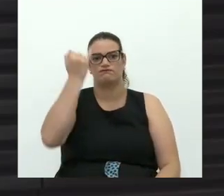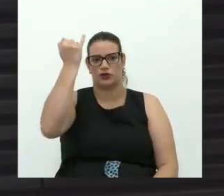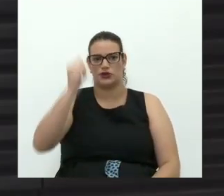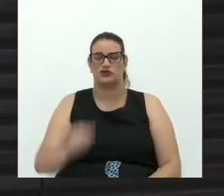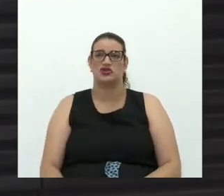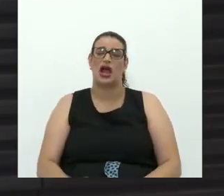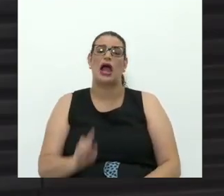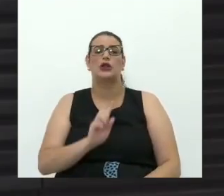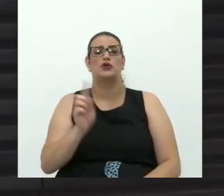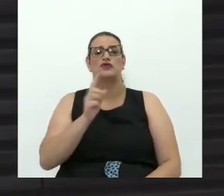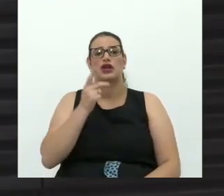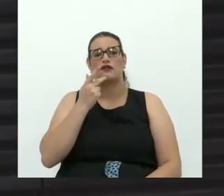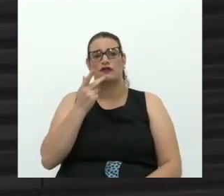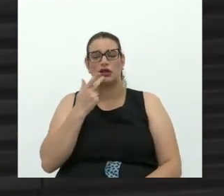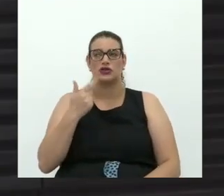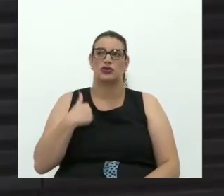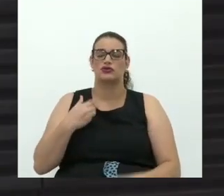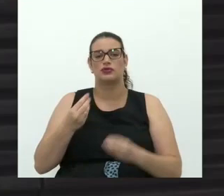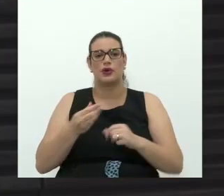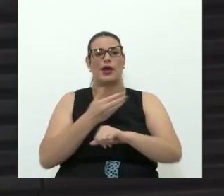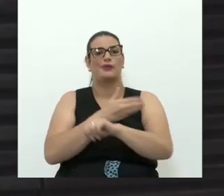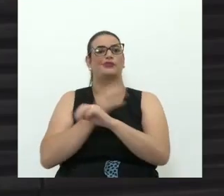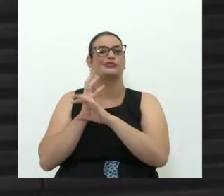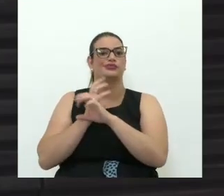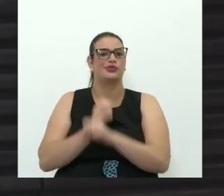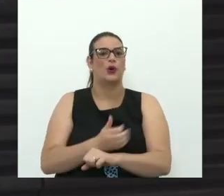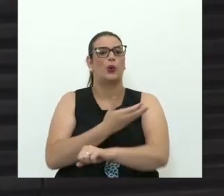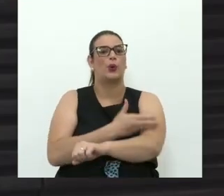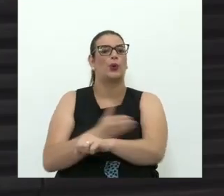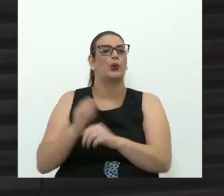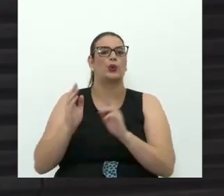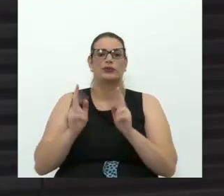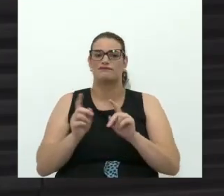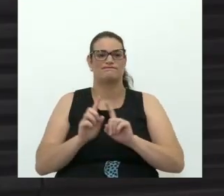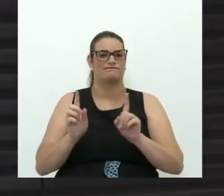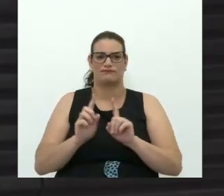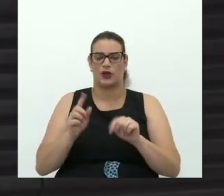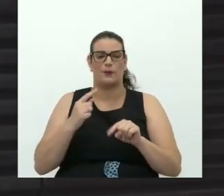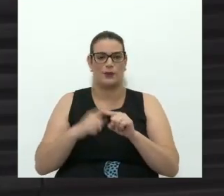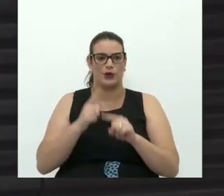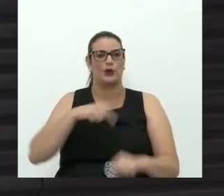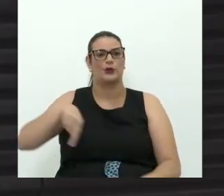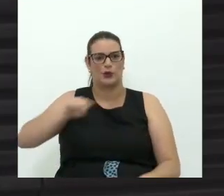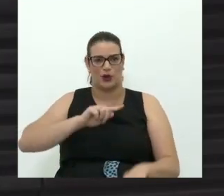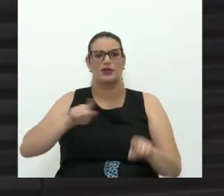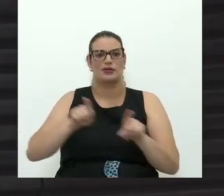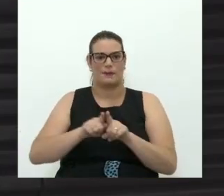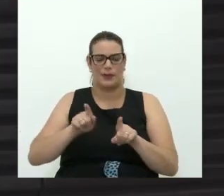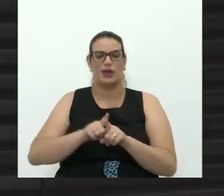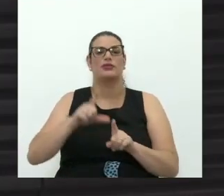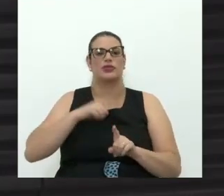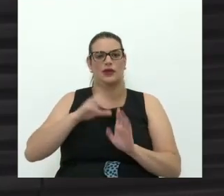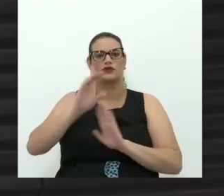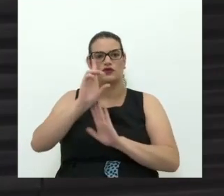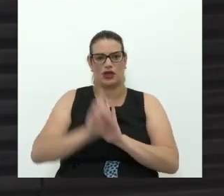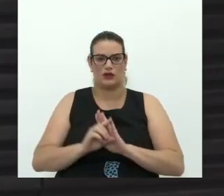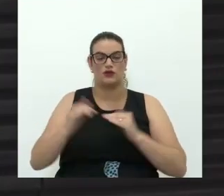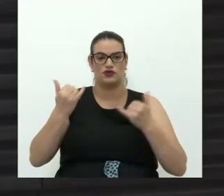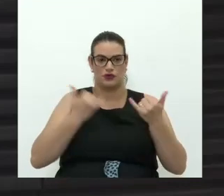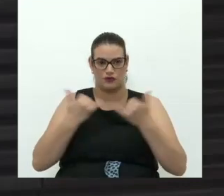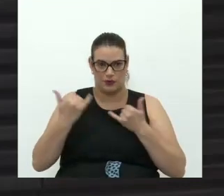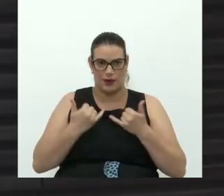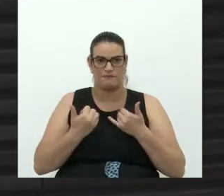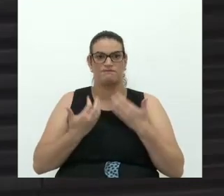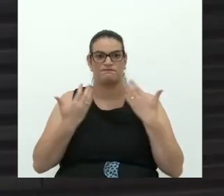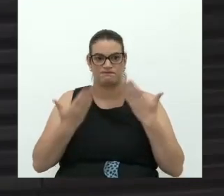só distritos nos meios tradicionais de propaganda eleitoral porque a gente também tem o direito de se informar e para